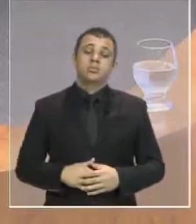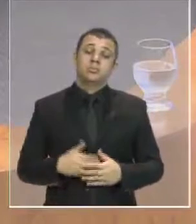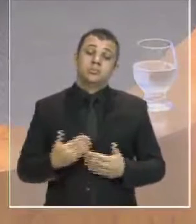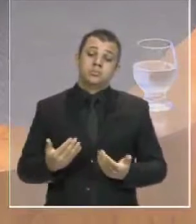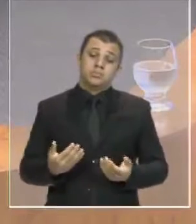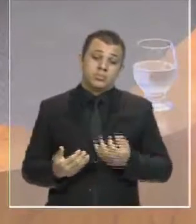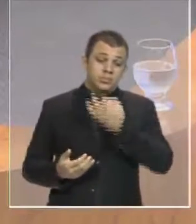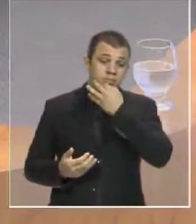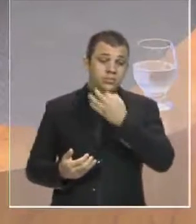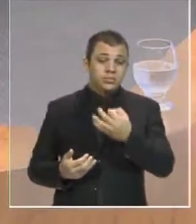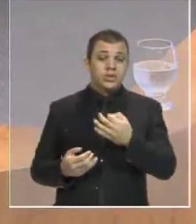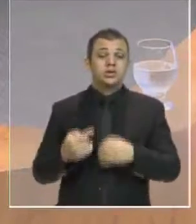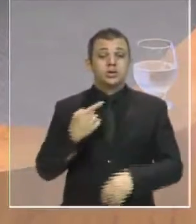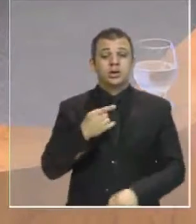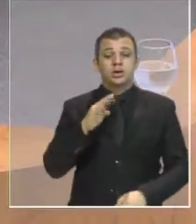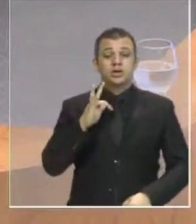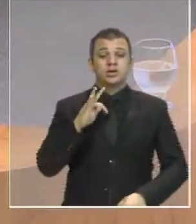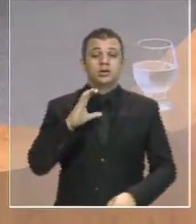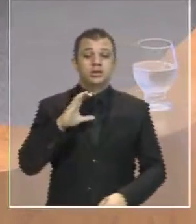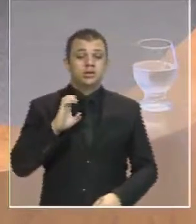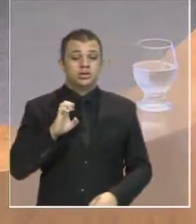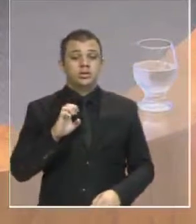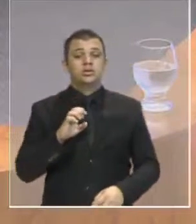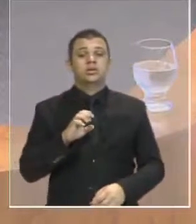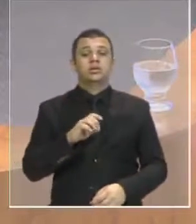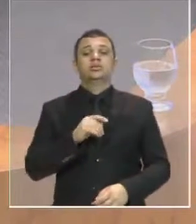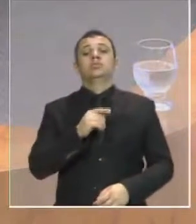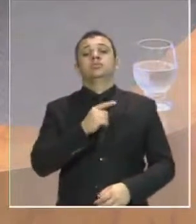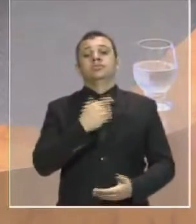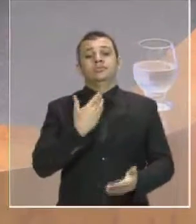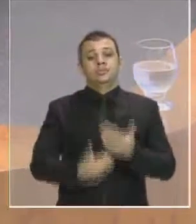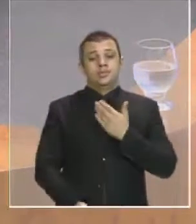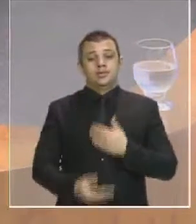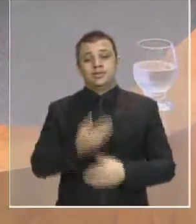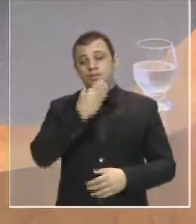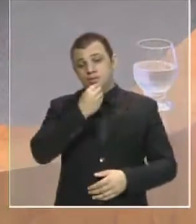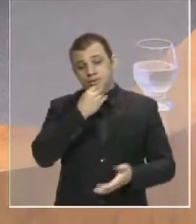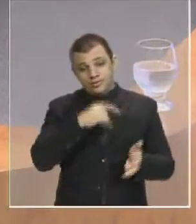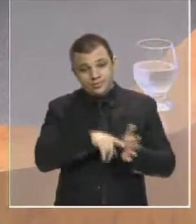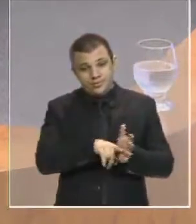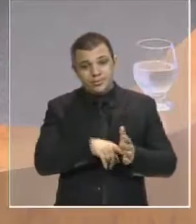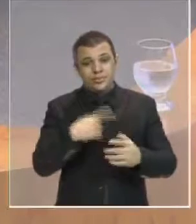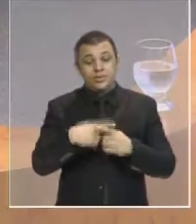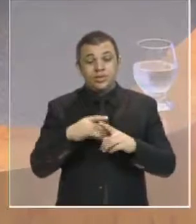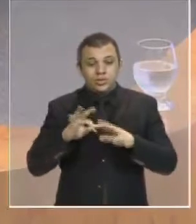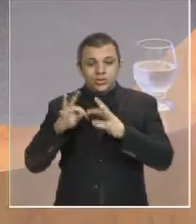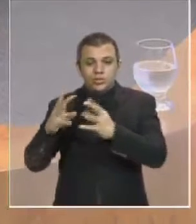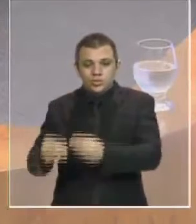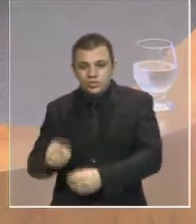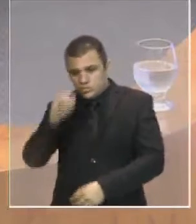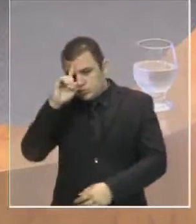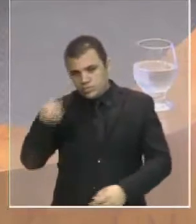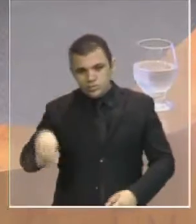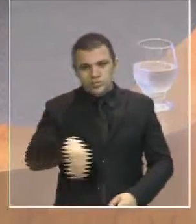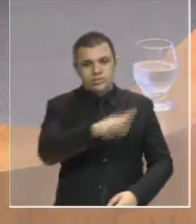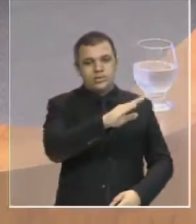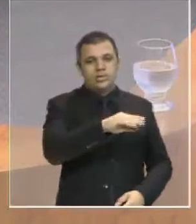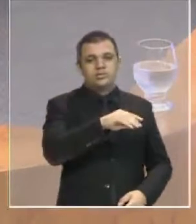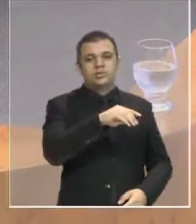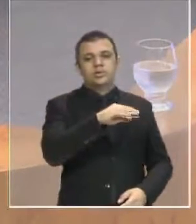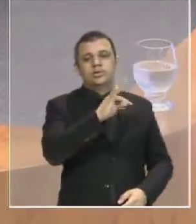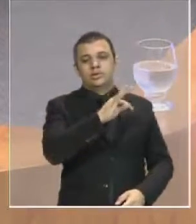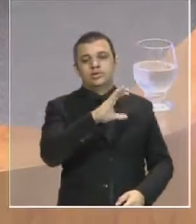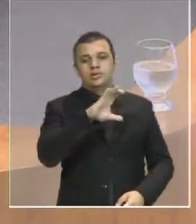está perdendo um grande auditor. Porque tudo isto vai ao Tribunal de Contas, porque tem as prestações de contas que são